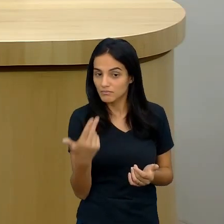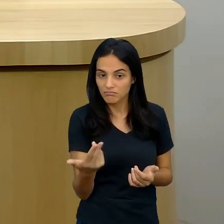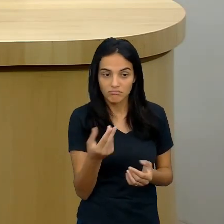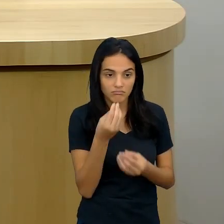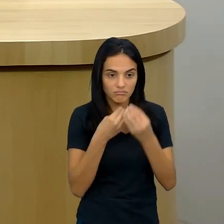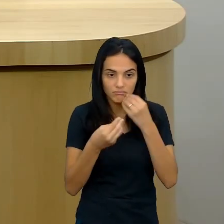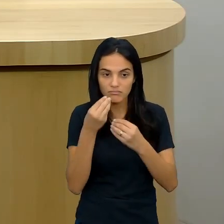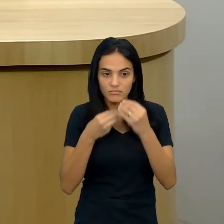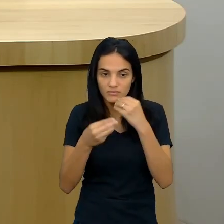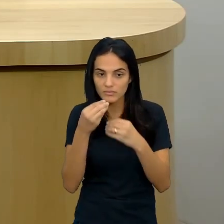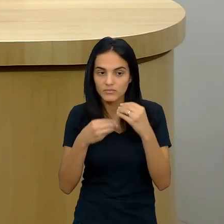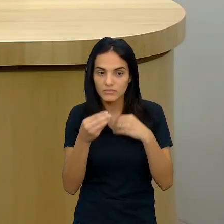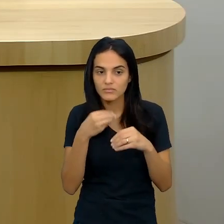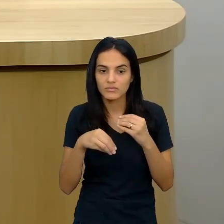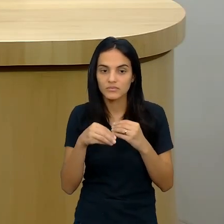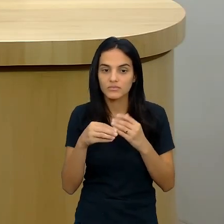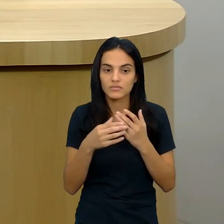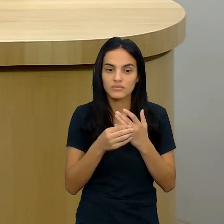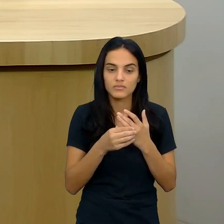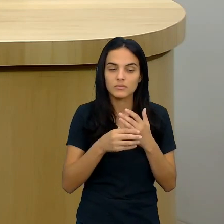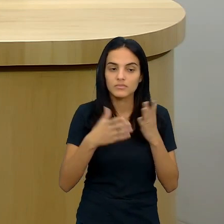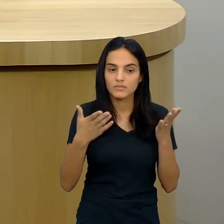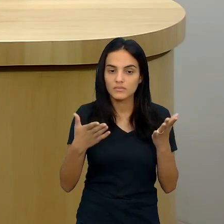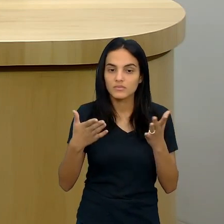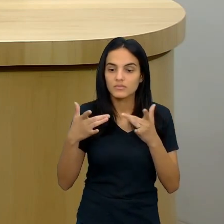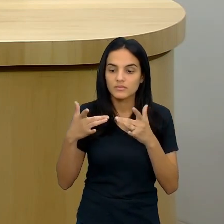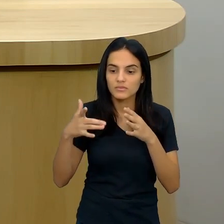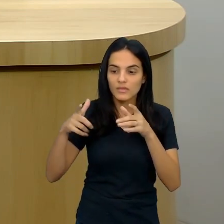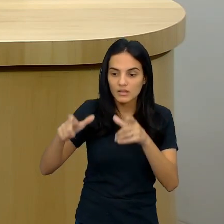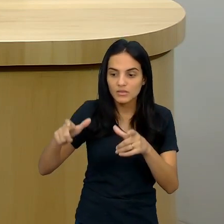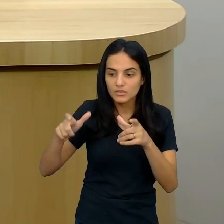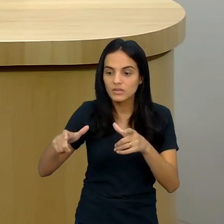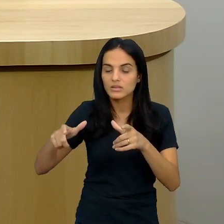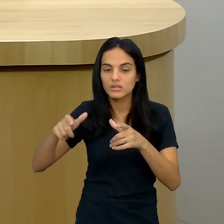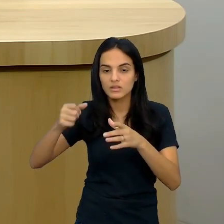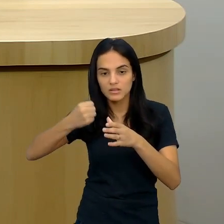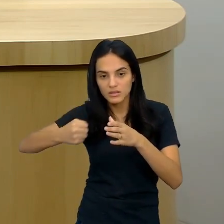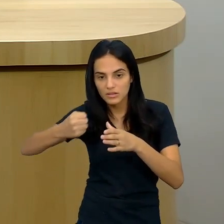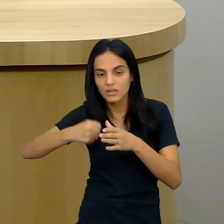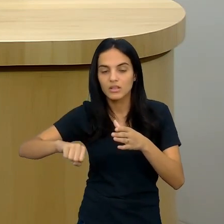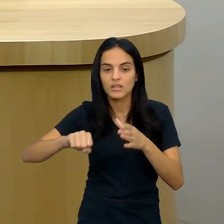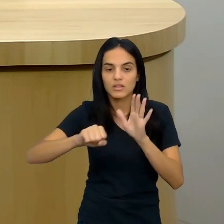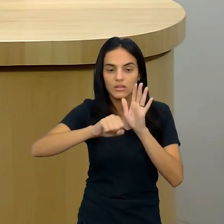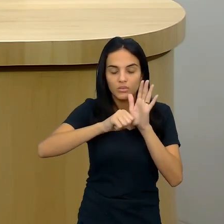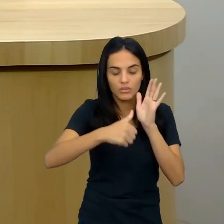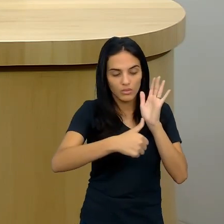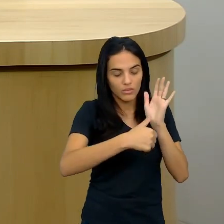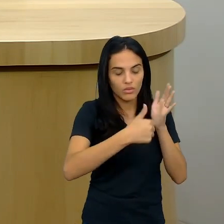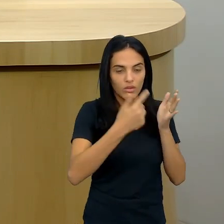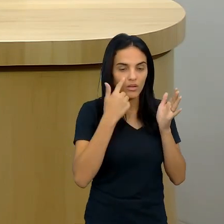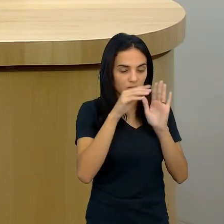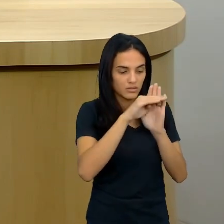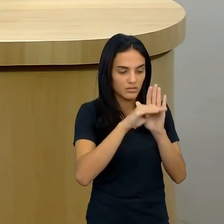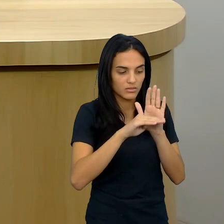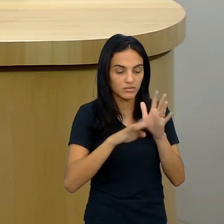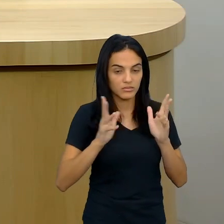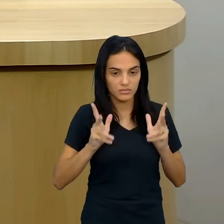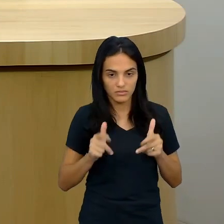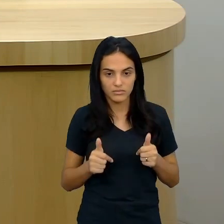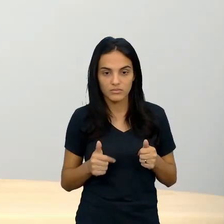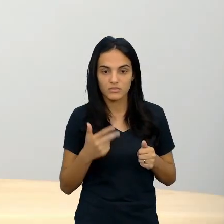alimentação. O pé direito das cozinhas industriais, então o Código Sanitário apresenta isso. E como você está